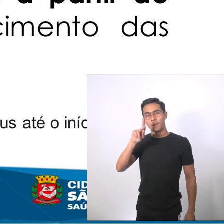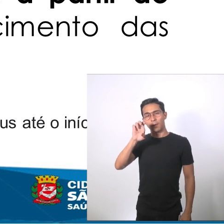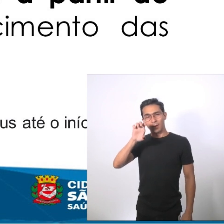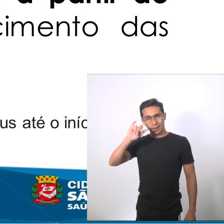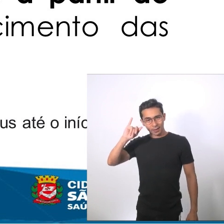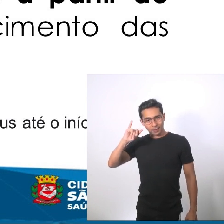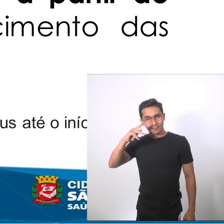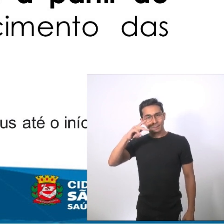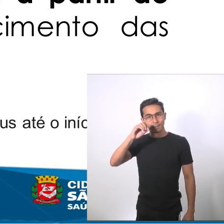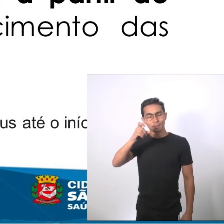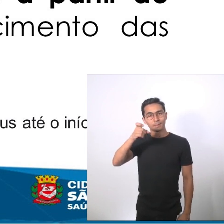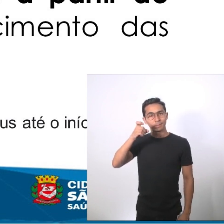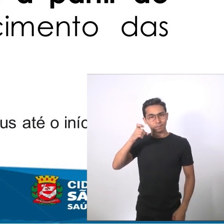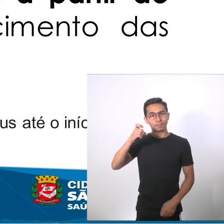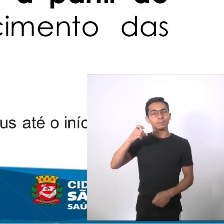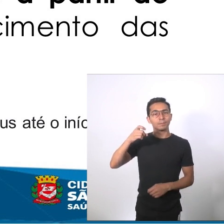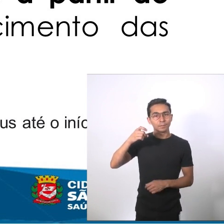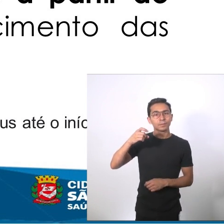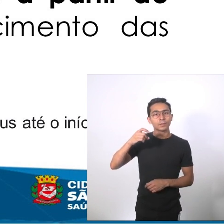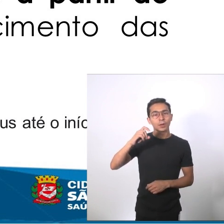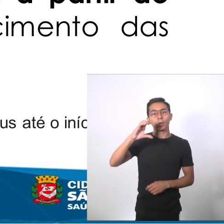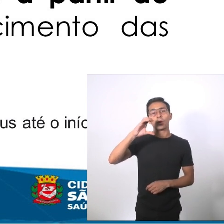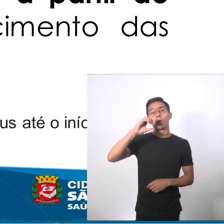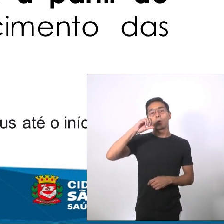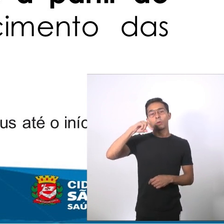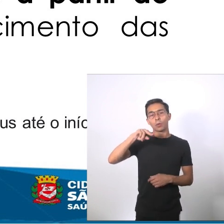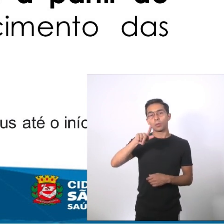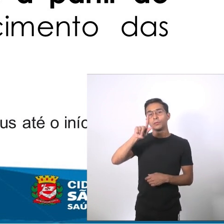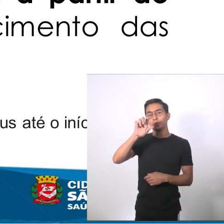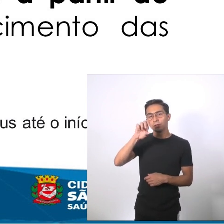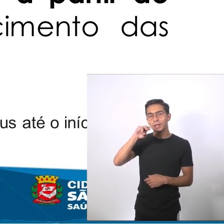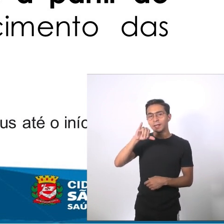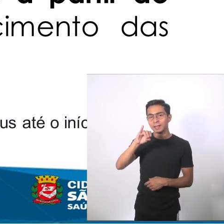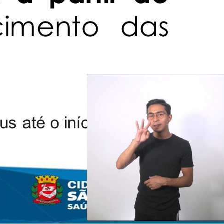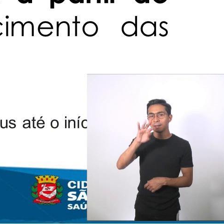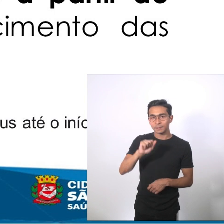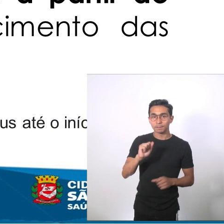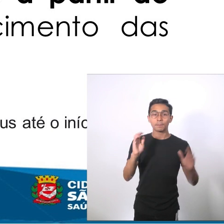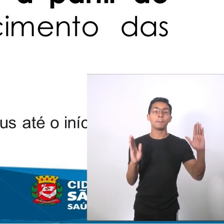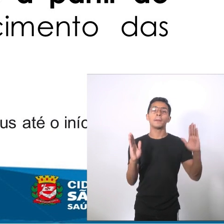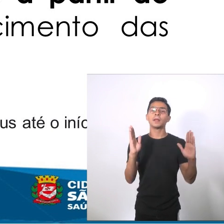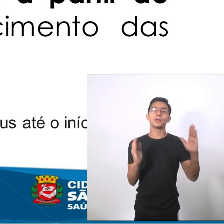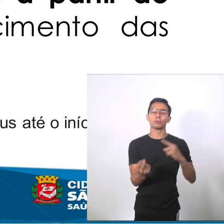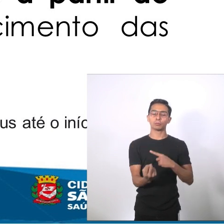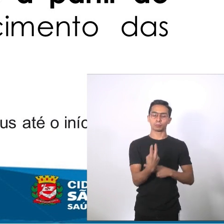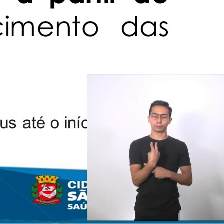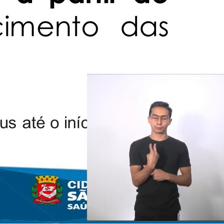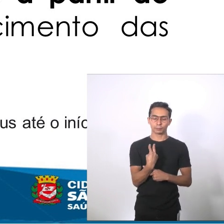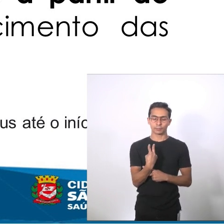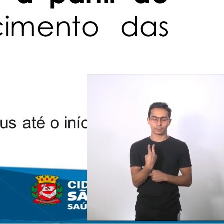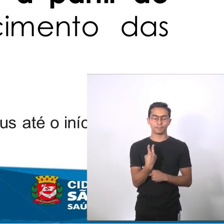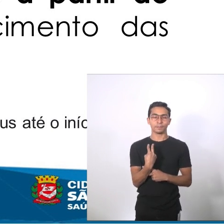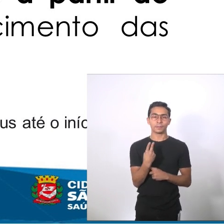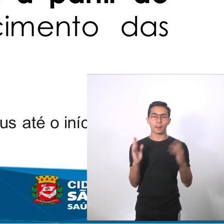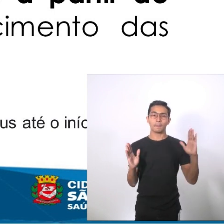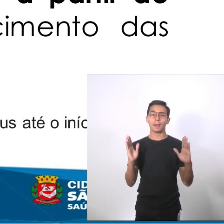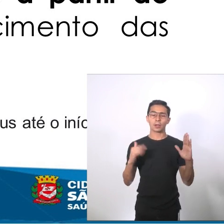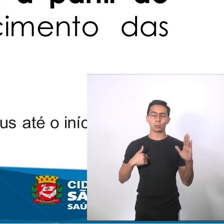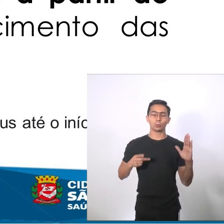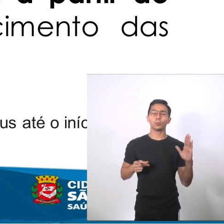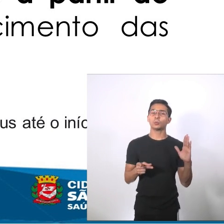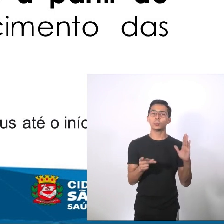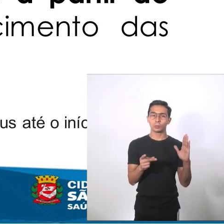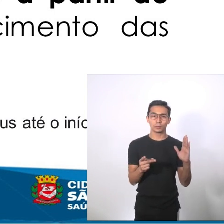Período de incubação é tipicamente de 6 a 16 dias, mas existe descrição de